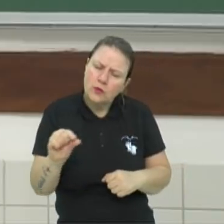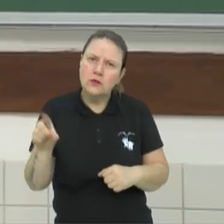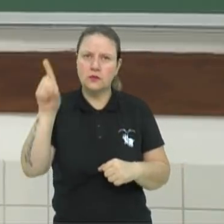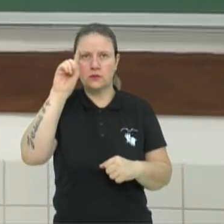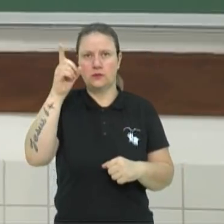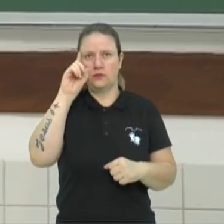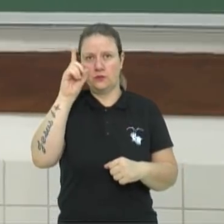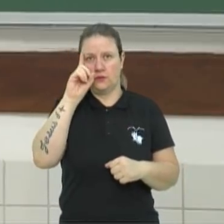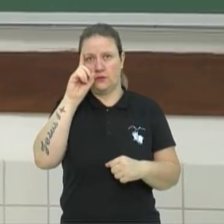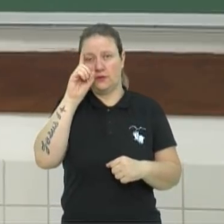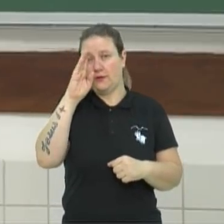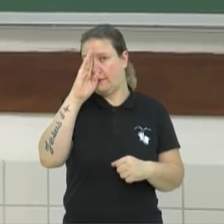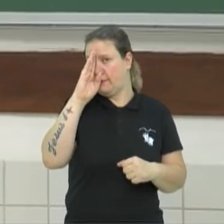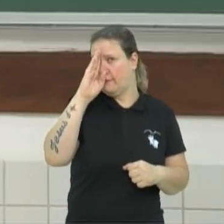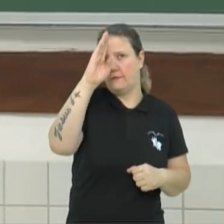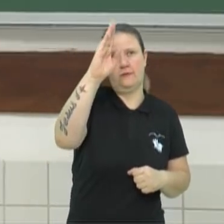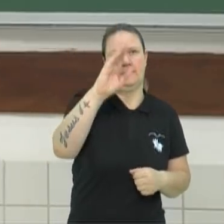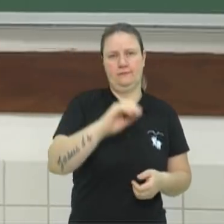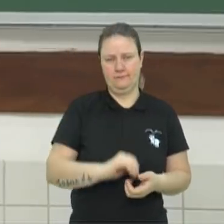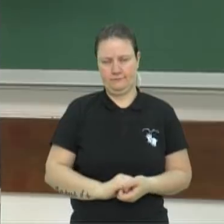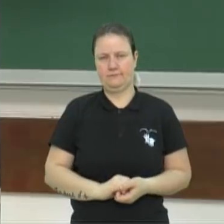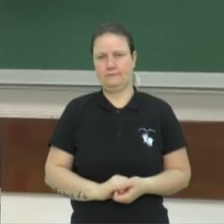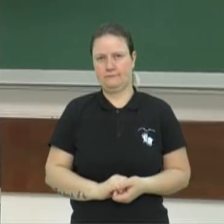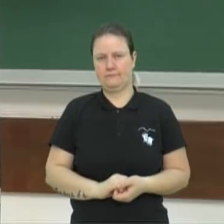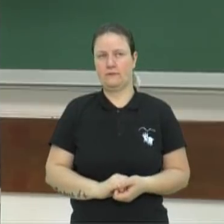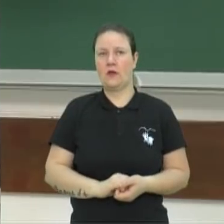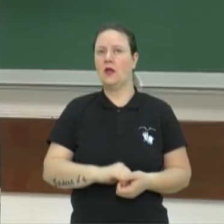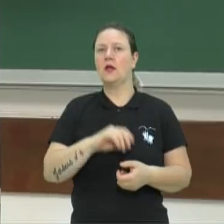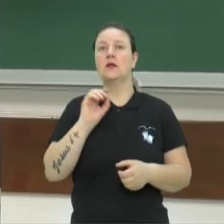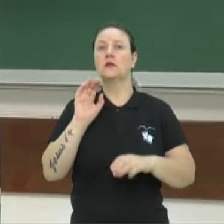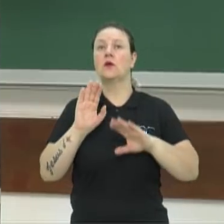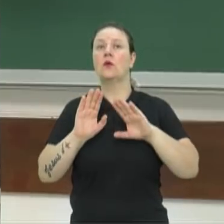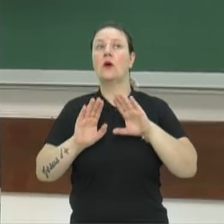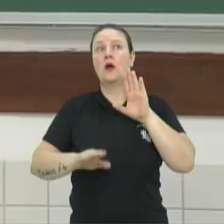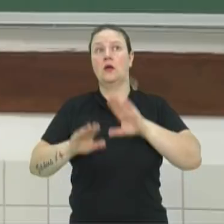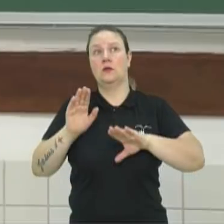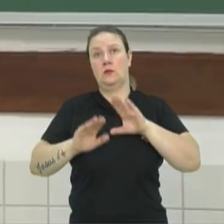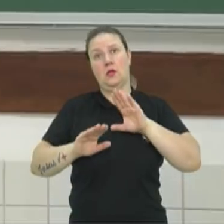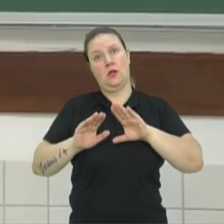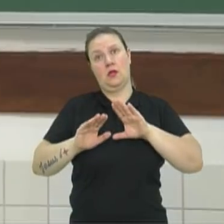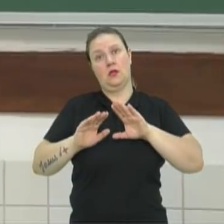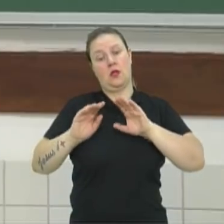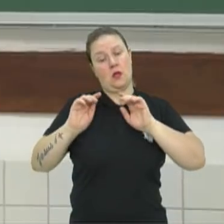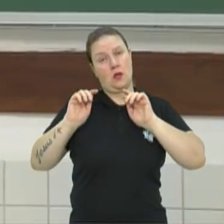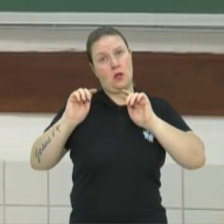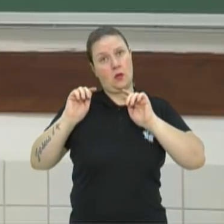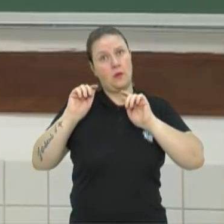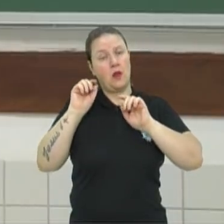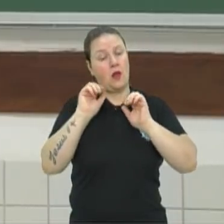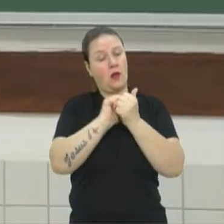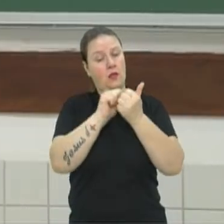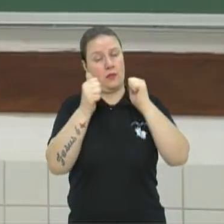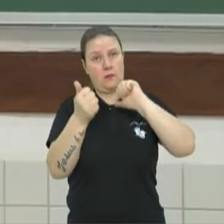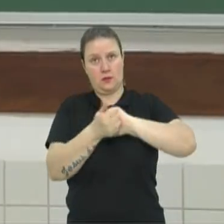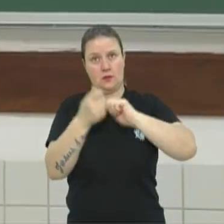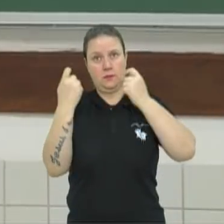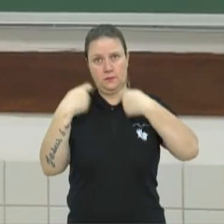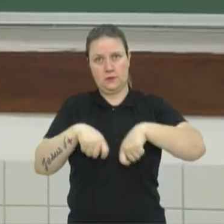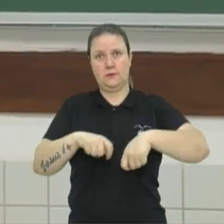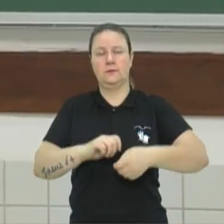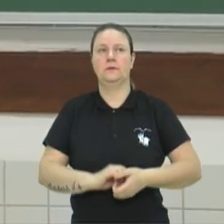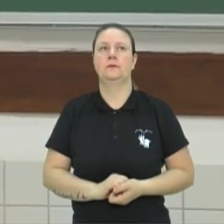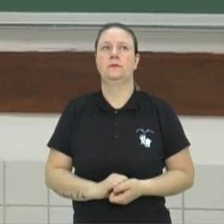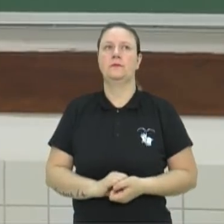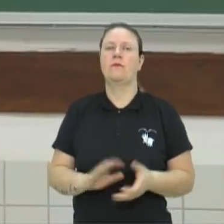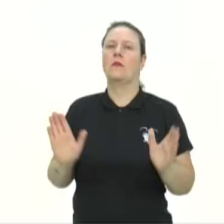substituir uma conjunção por outra. Nem sempre isso acontece. Às vezes você precisa fazer uma certa adaptação. Agora nós temos